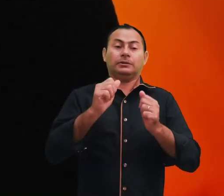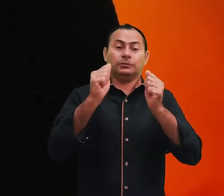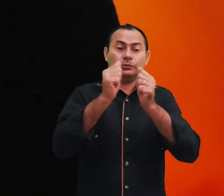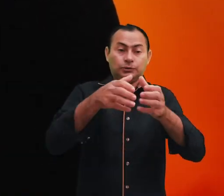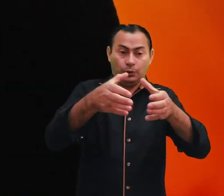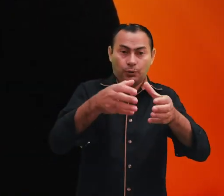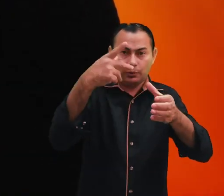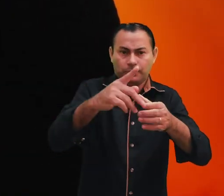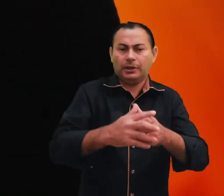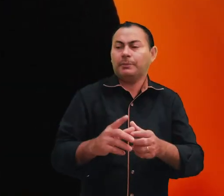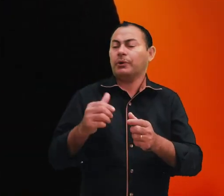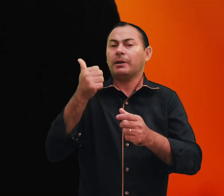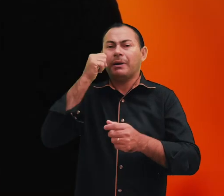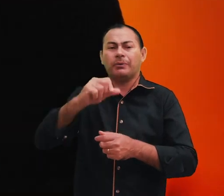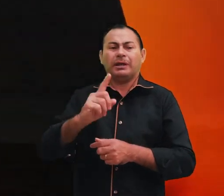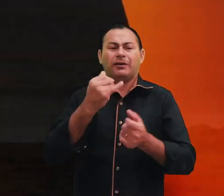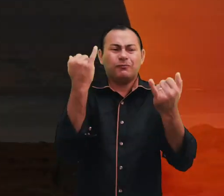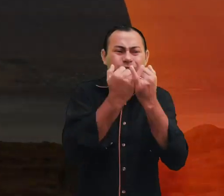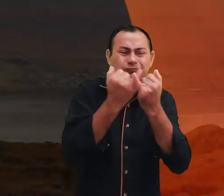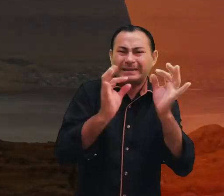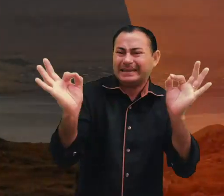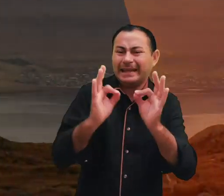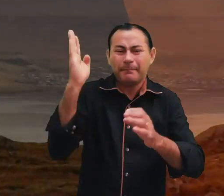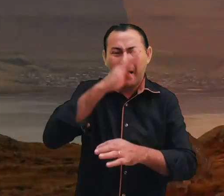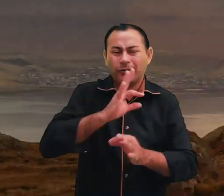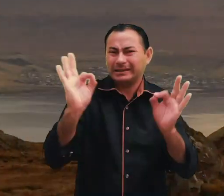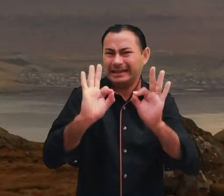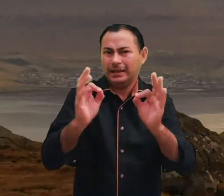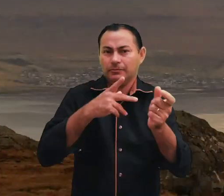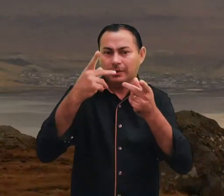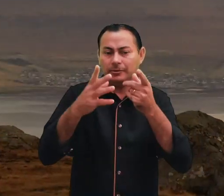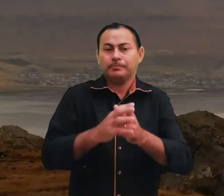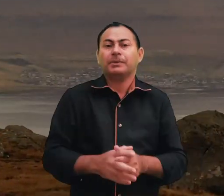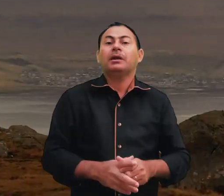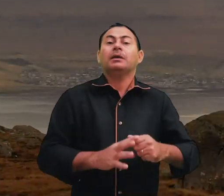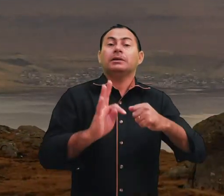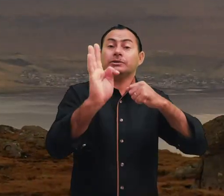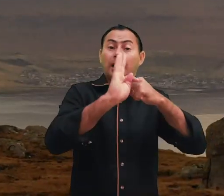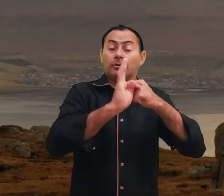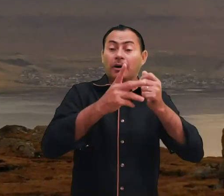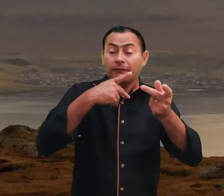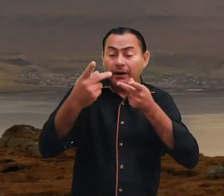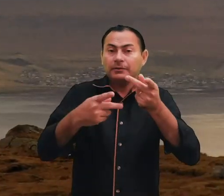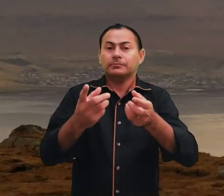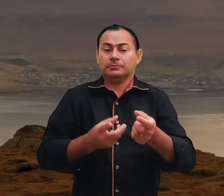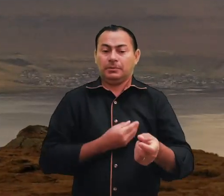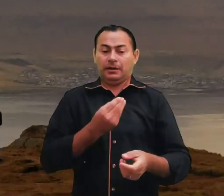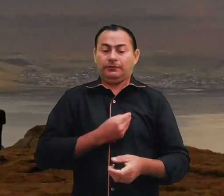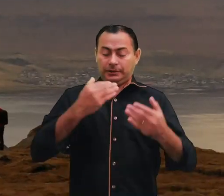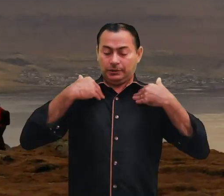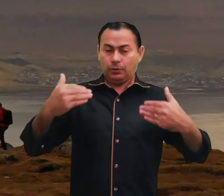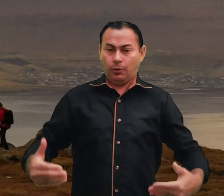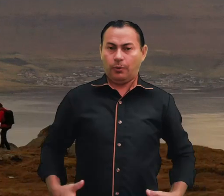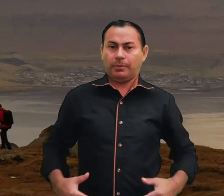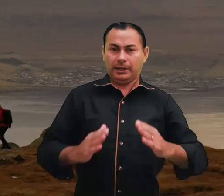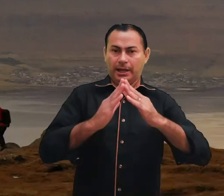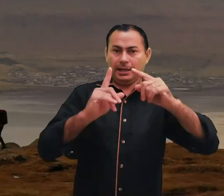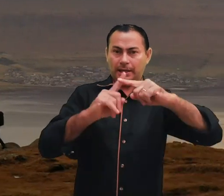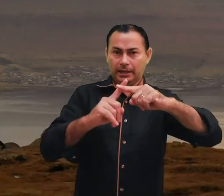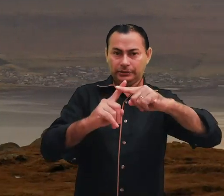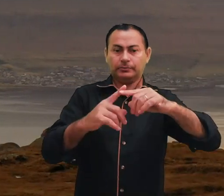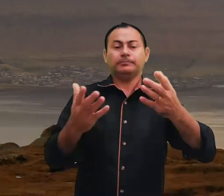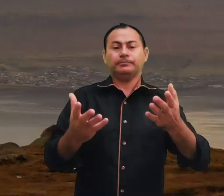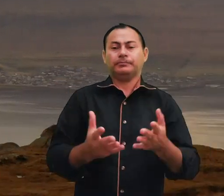de ninguém. No final de sua epístola, Tiago faz uma exortação referente à vida do corpo, à